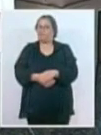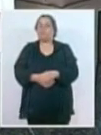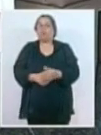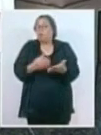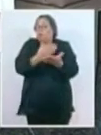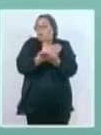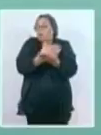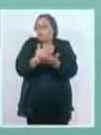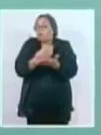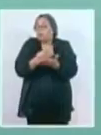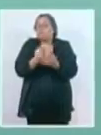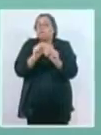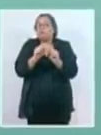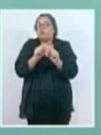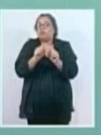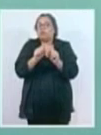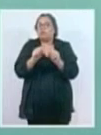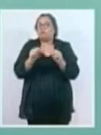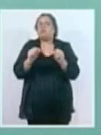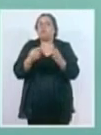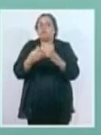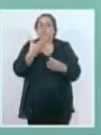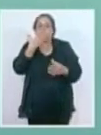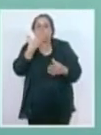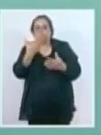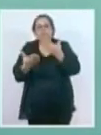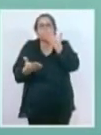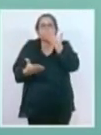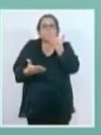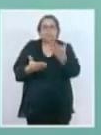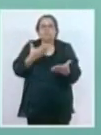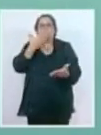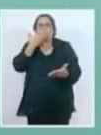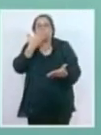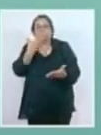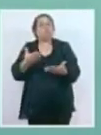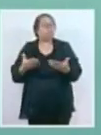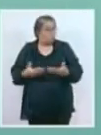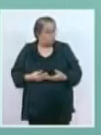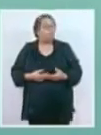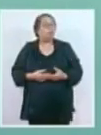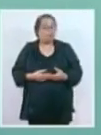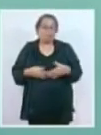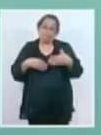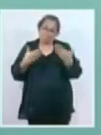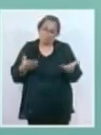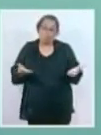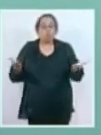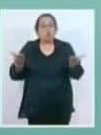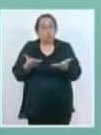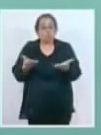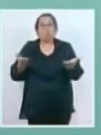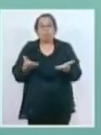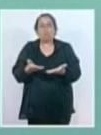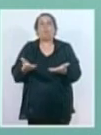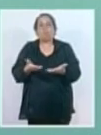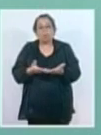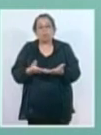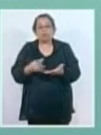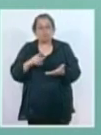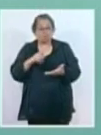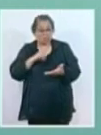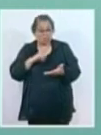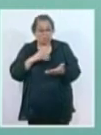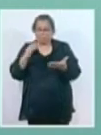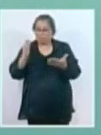ali com o excesso de solicitações, muitas pessoas pedindo. Sei. Então, hoje, infelizmente, há adversários